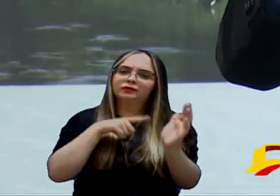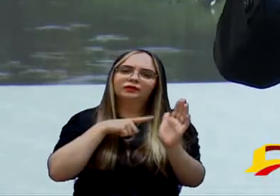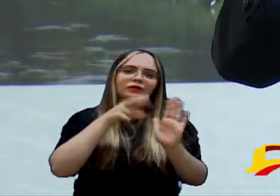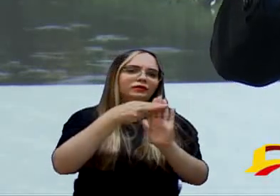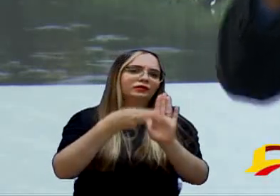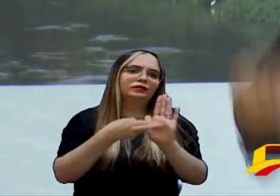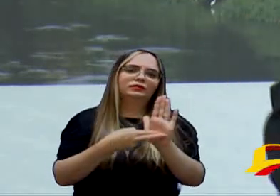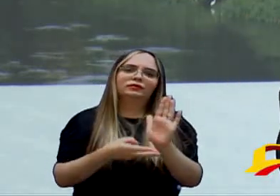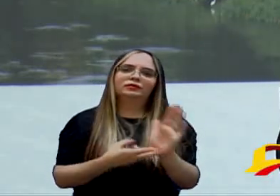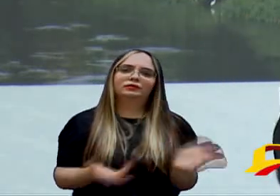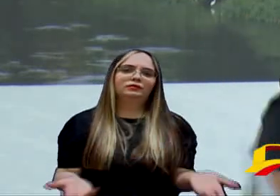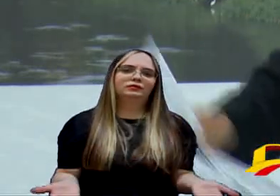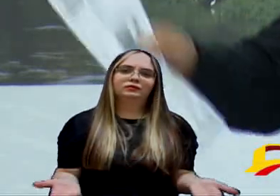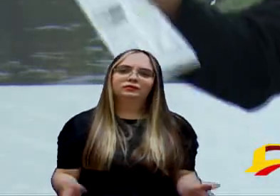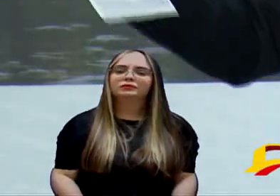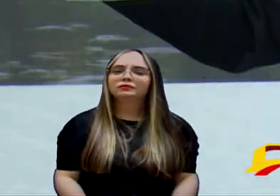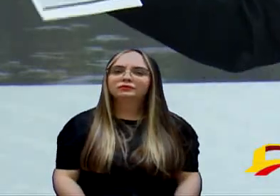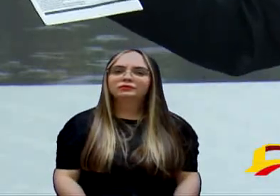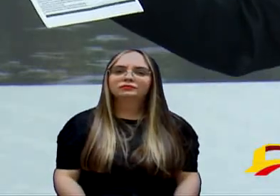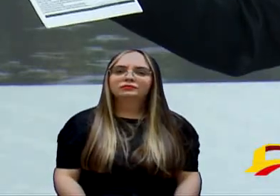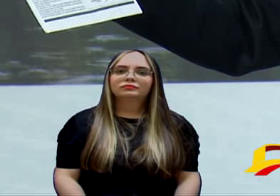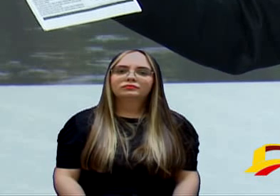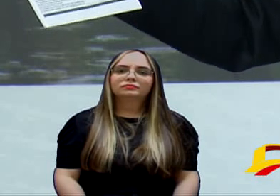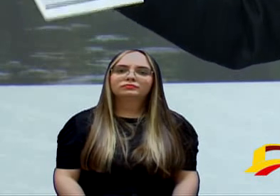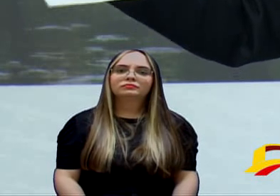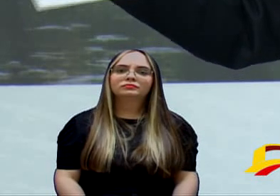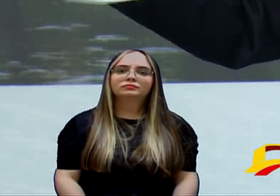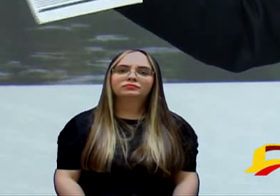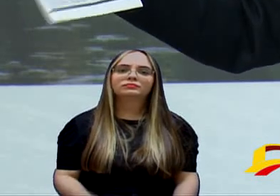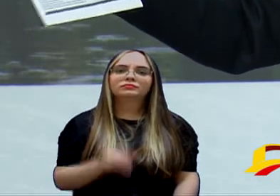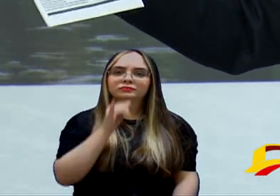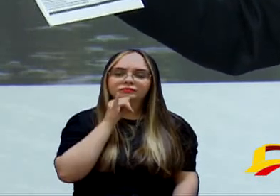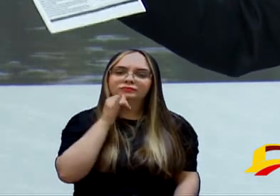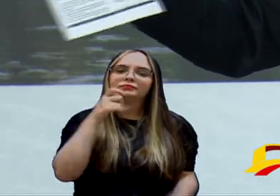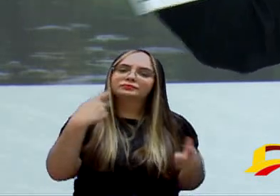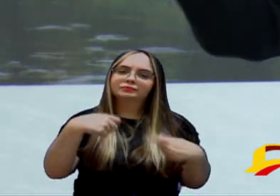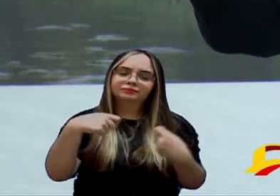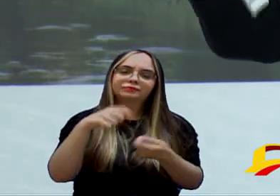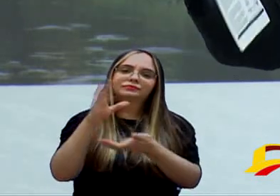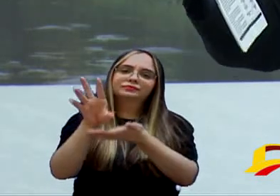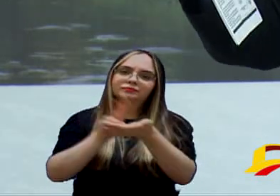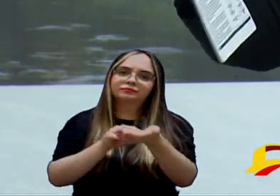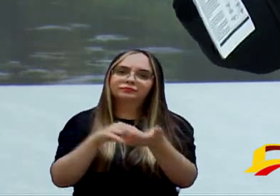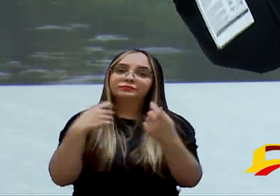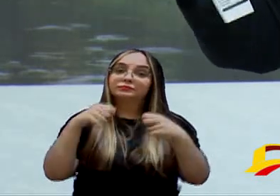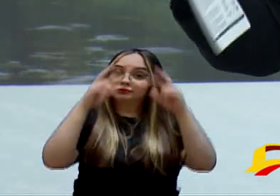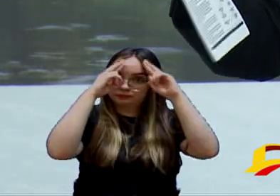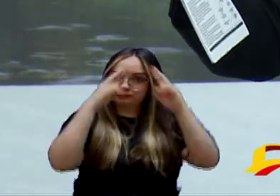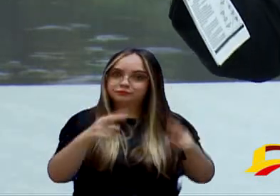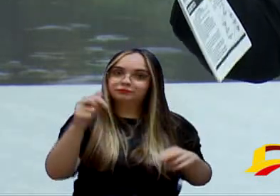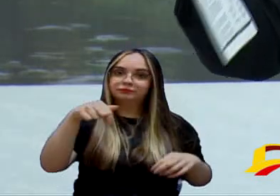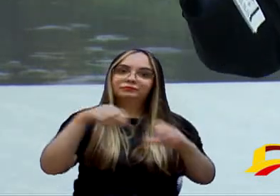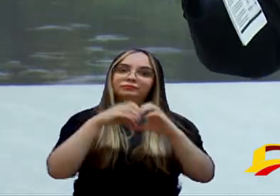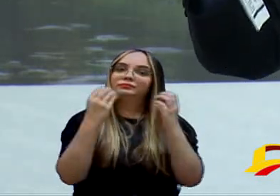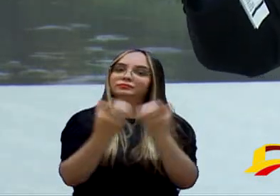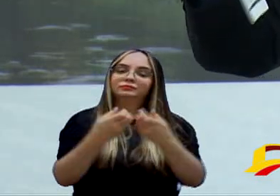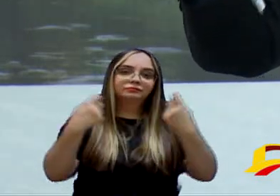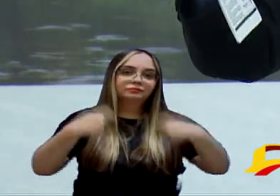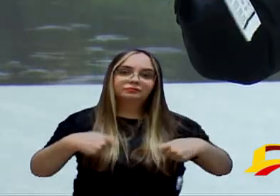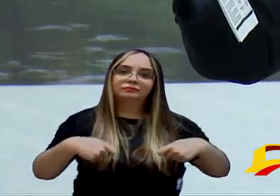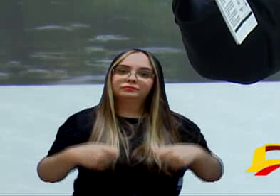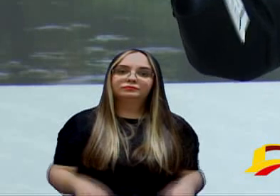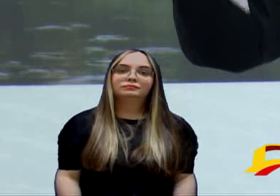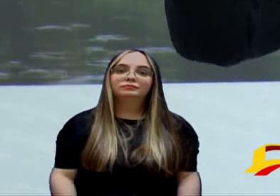regras e o exemplo deve ser seguido respeitem essa casa de leis e quem